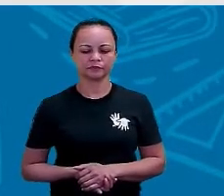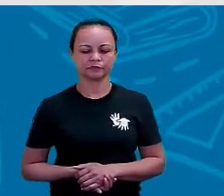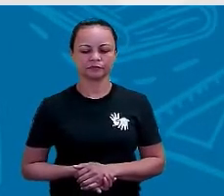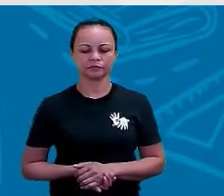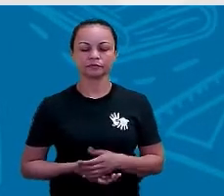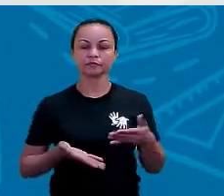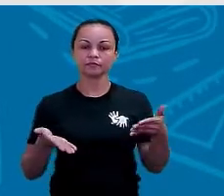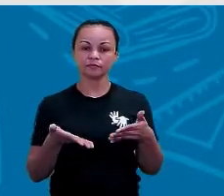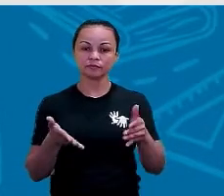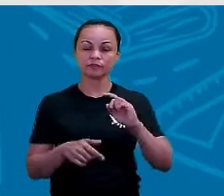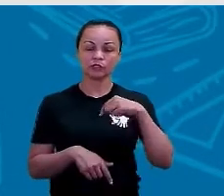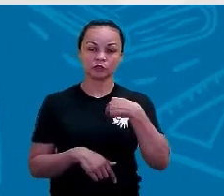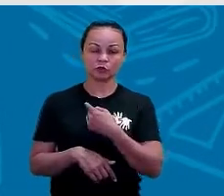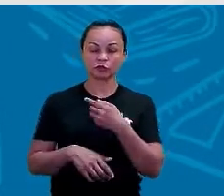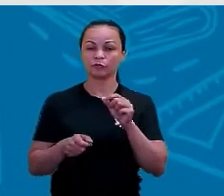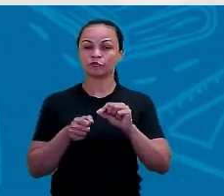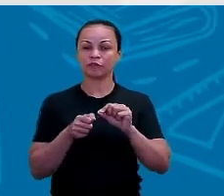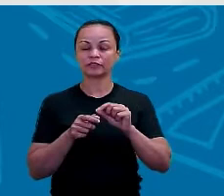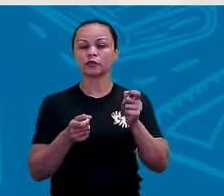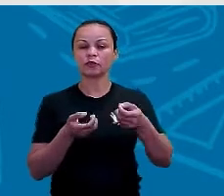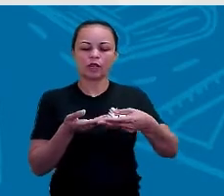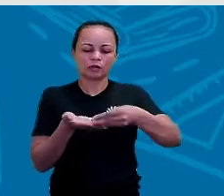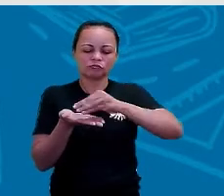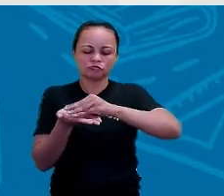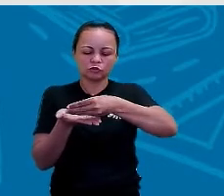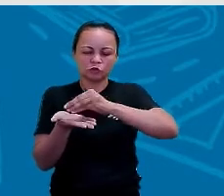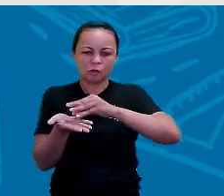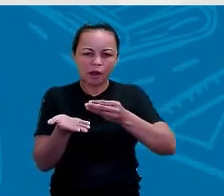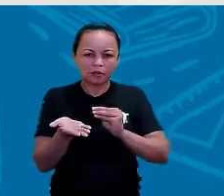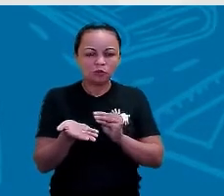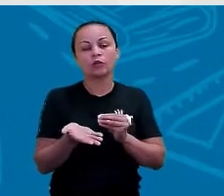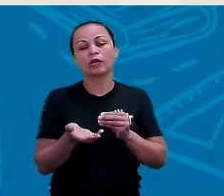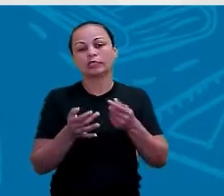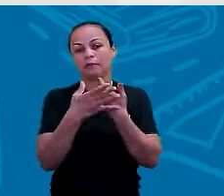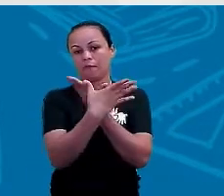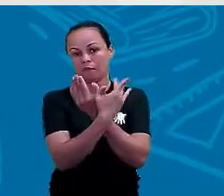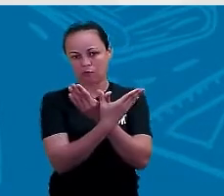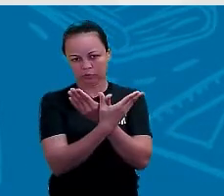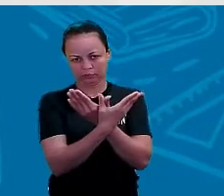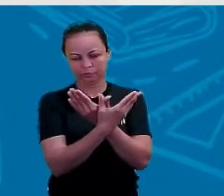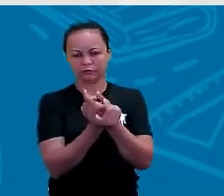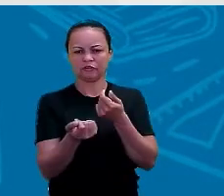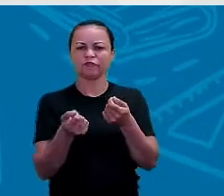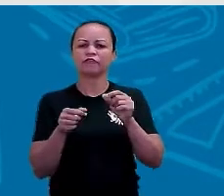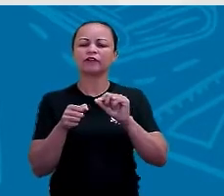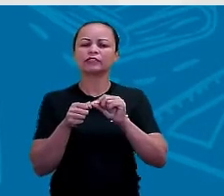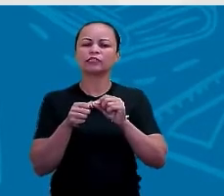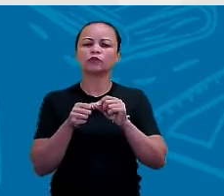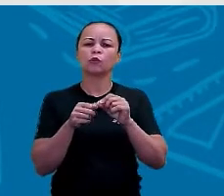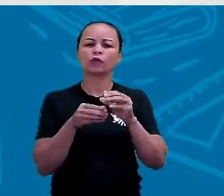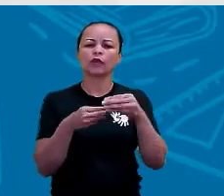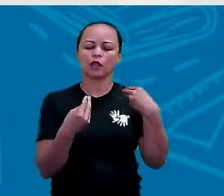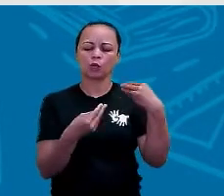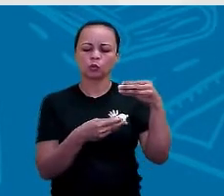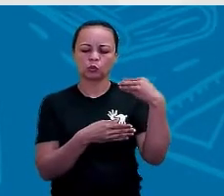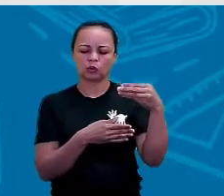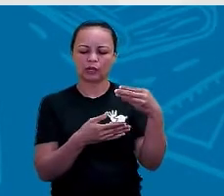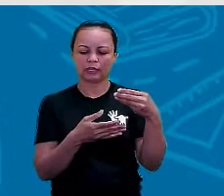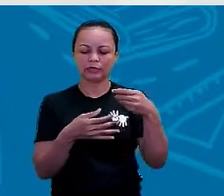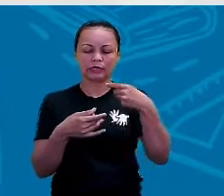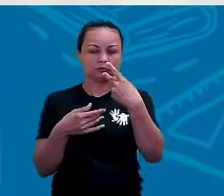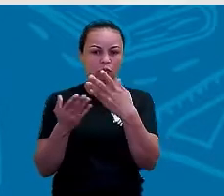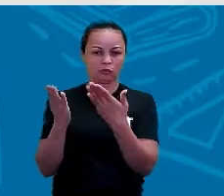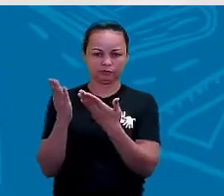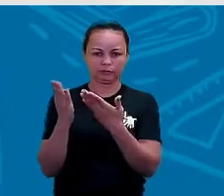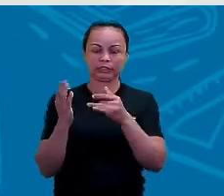Agora, nós vamos fazer uma dobradura de borboleta. Faça um leque com o retângulo ao lado. Vocês estão vendo esse retângulo